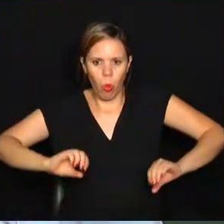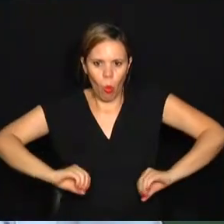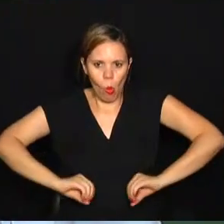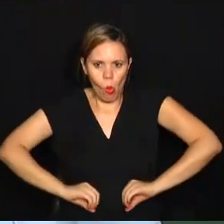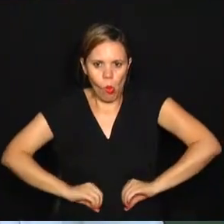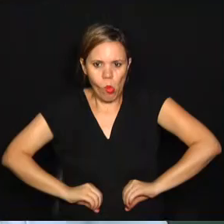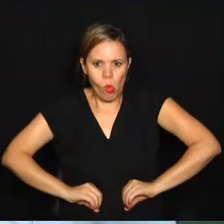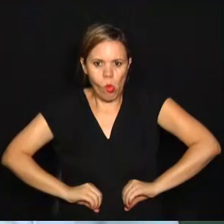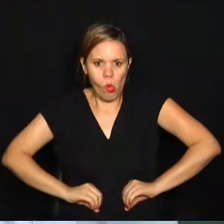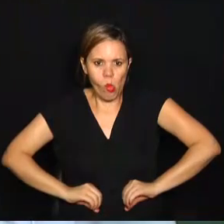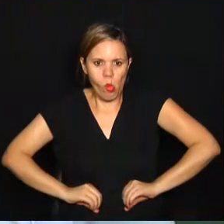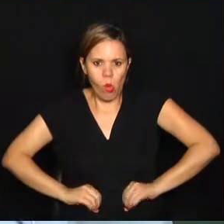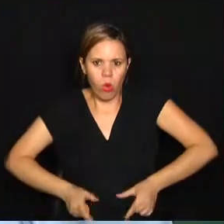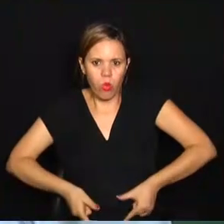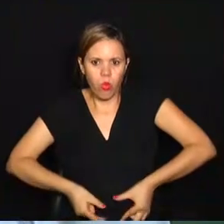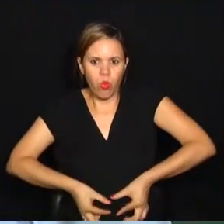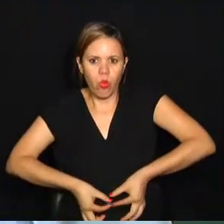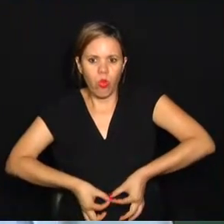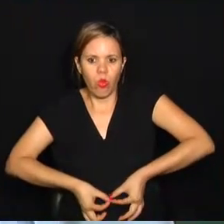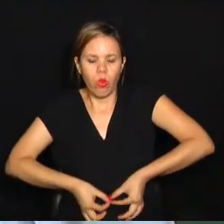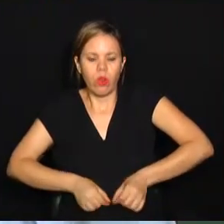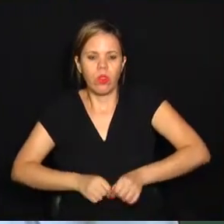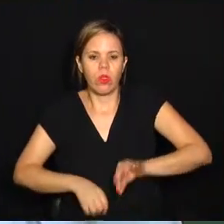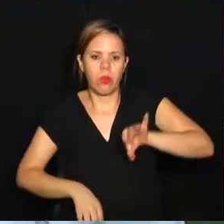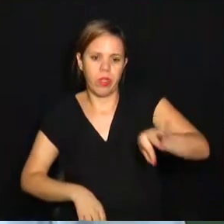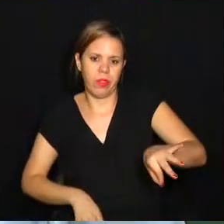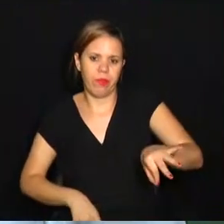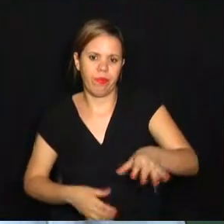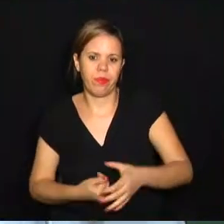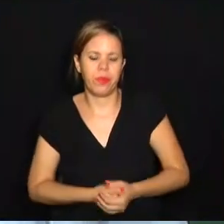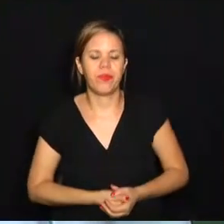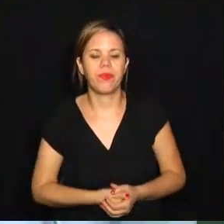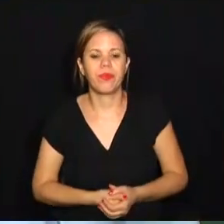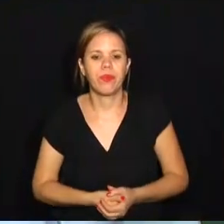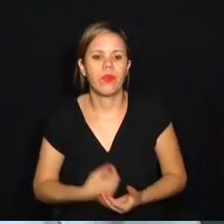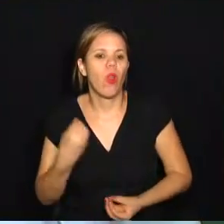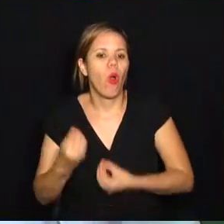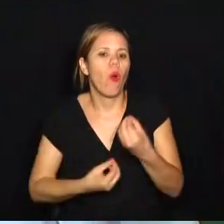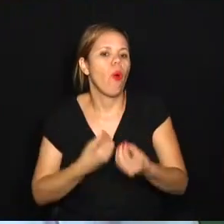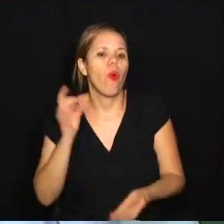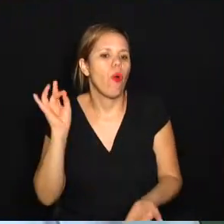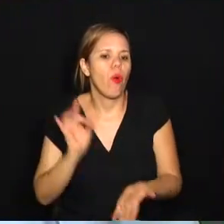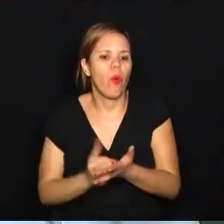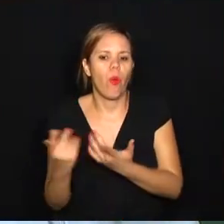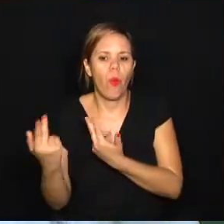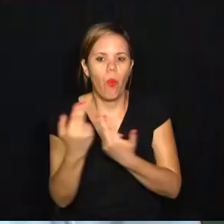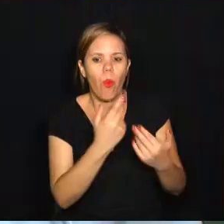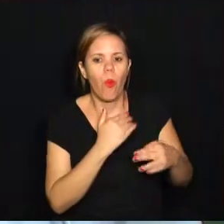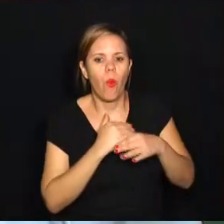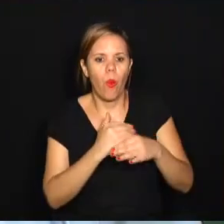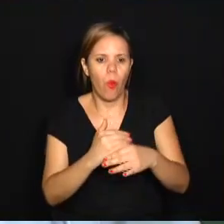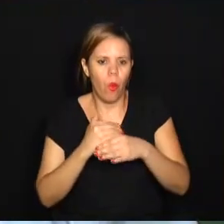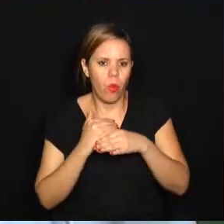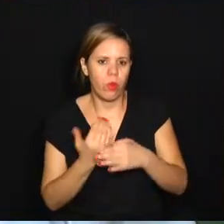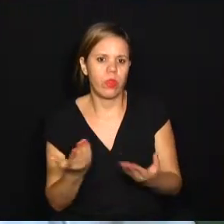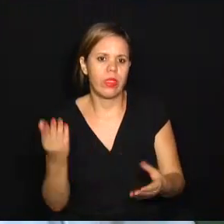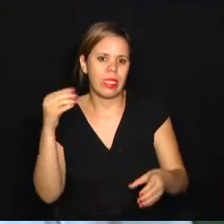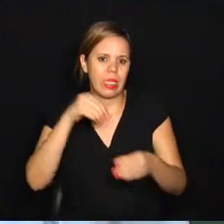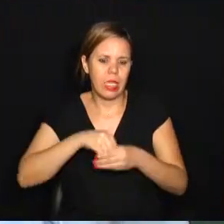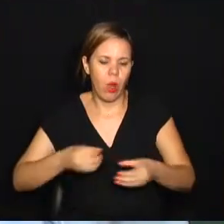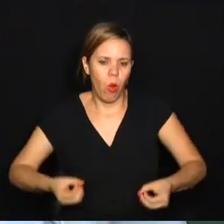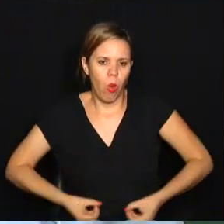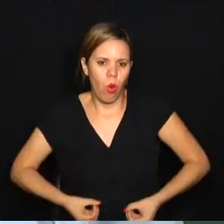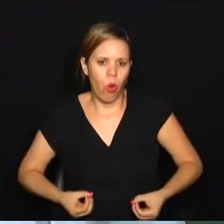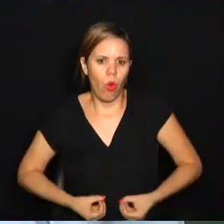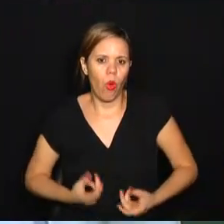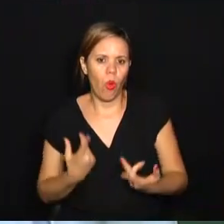no ovário, nas trompas, na vagina. E como elas são exatamente iguais às células uterinas, elas reagem